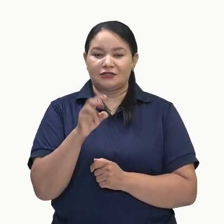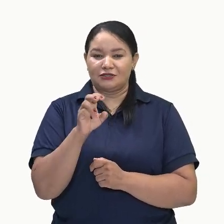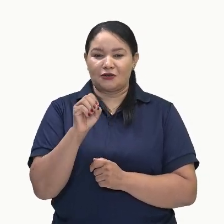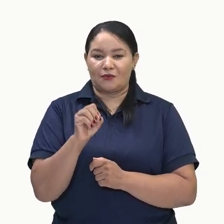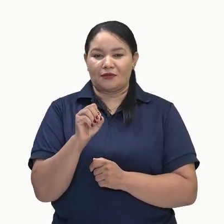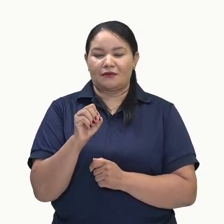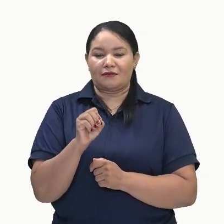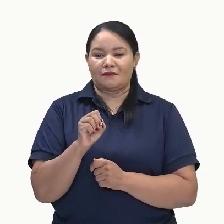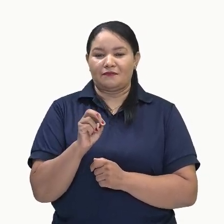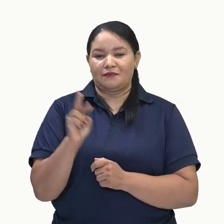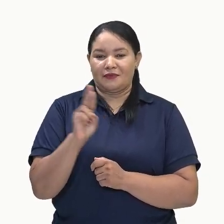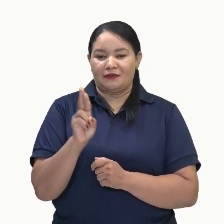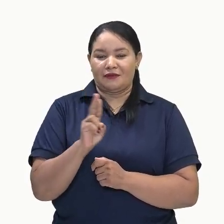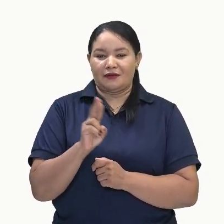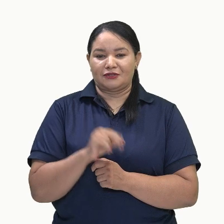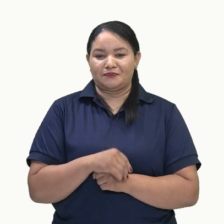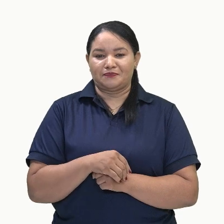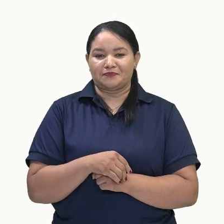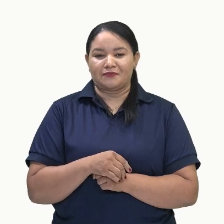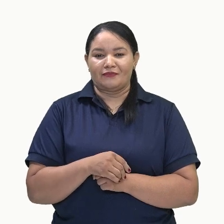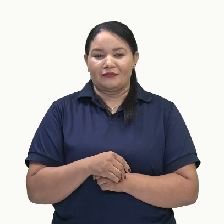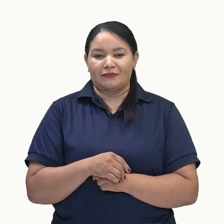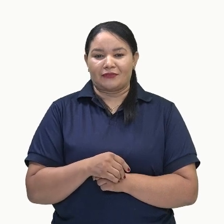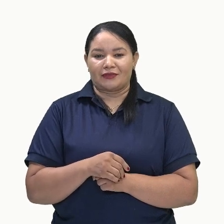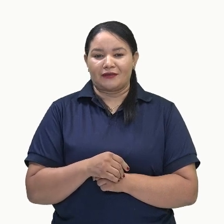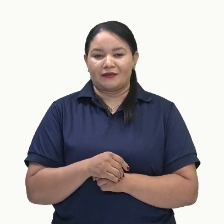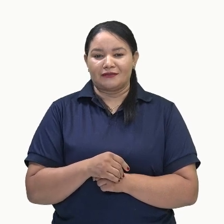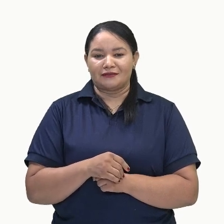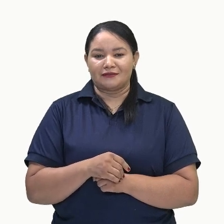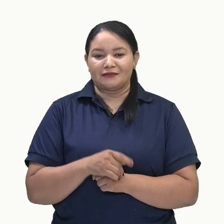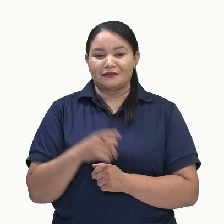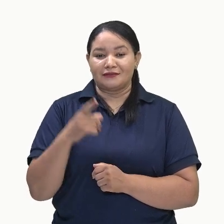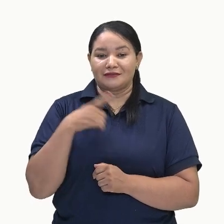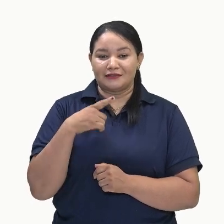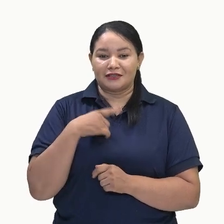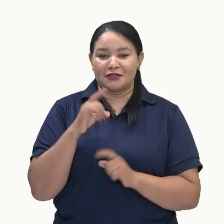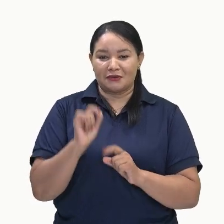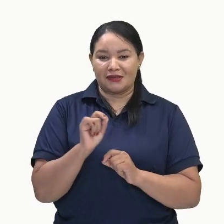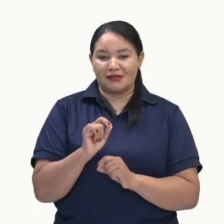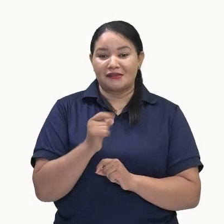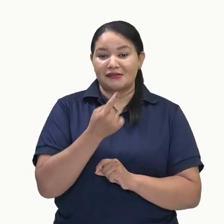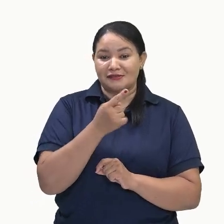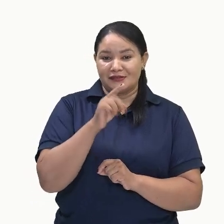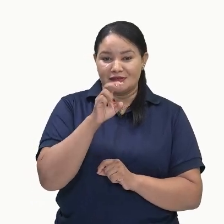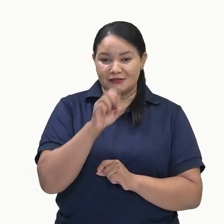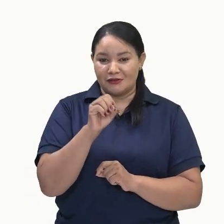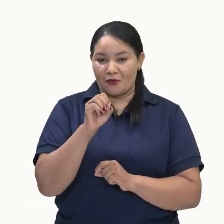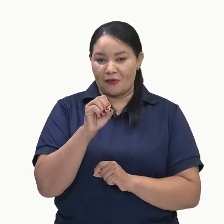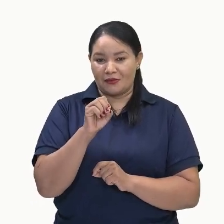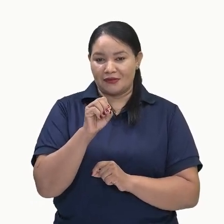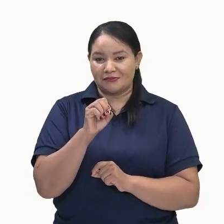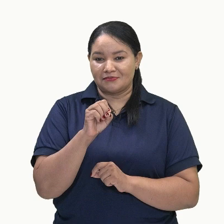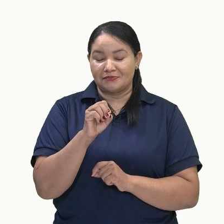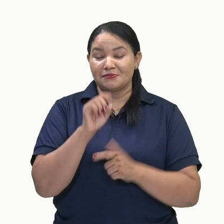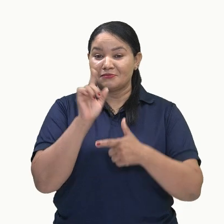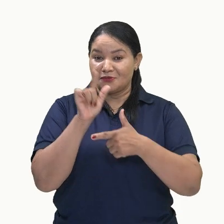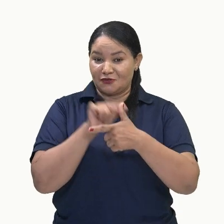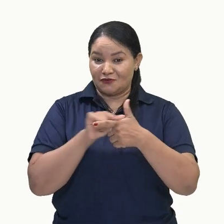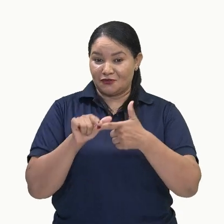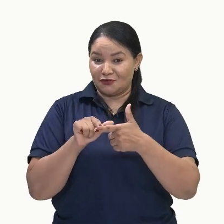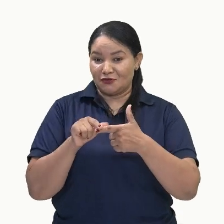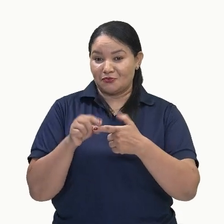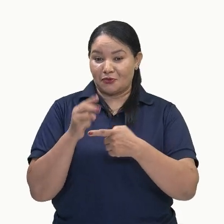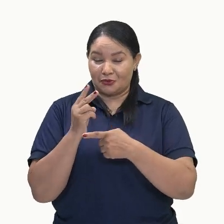150. Aí, sem inventar nada, pessoal. É só a gente pegar os 150 e dividir por